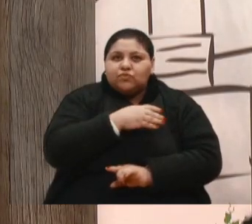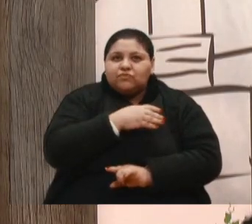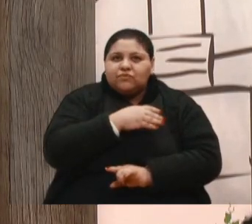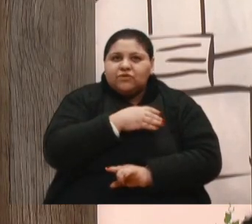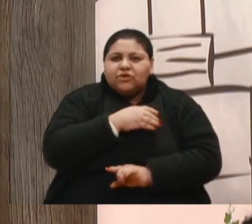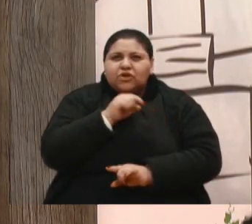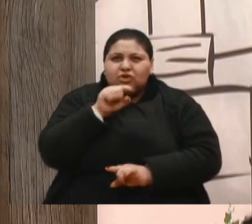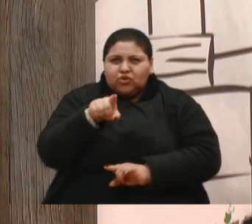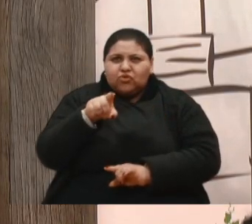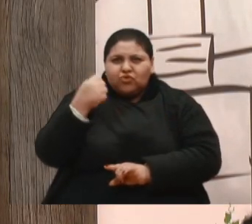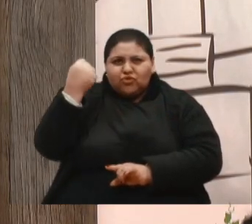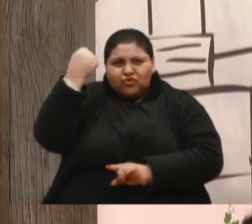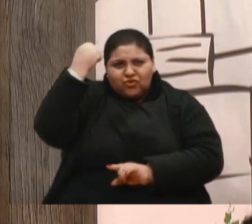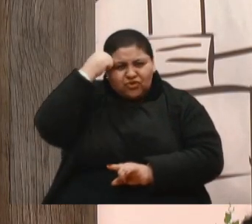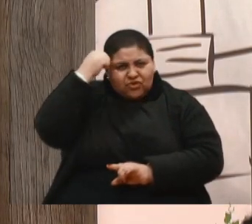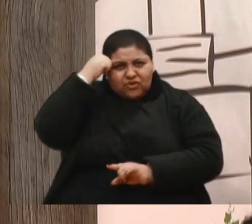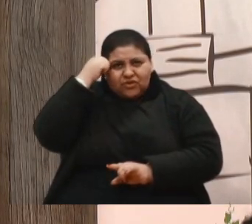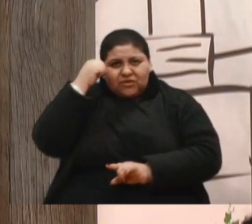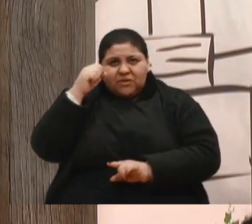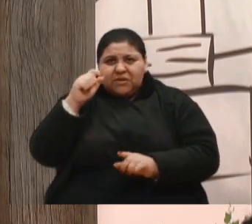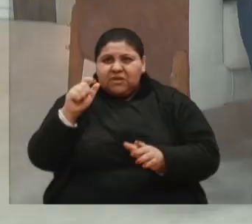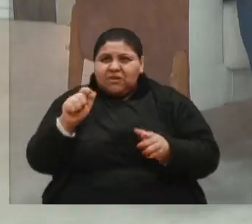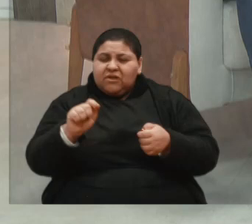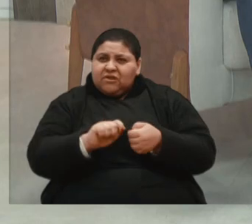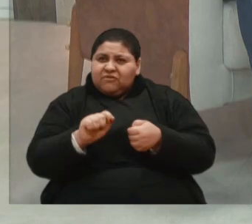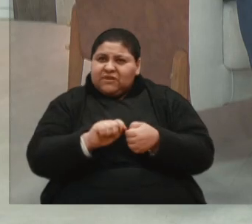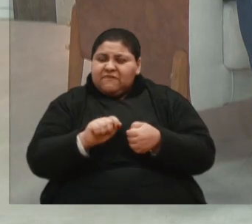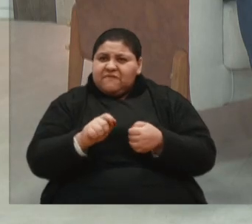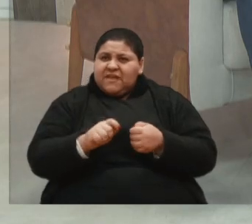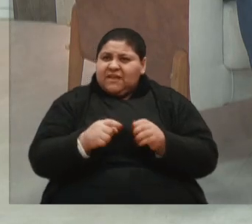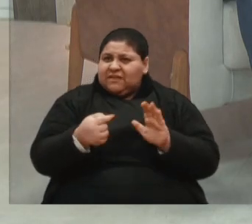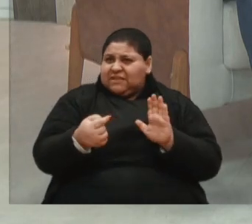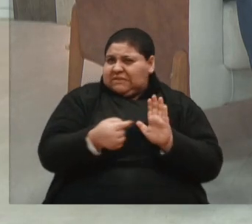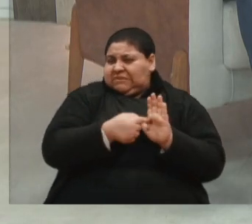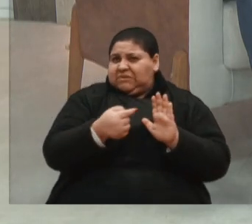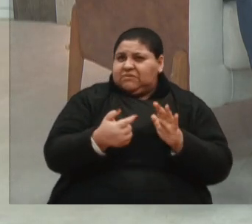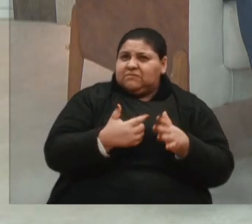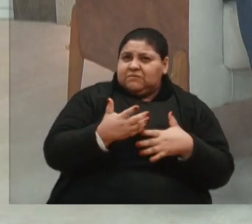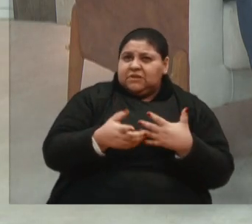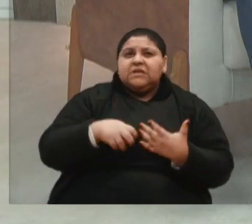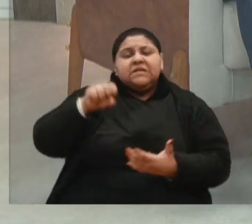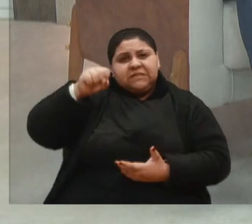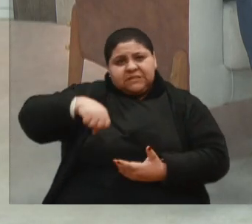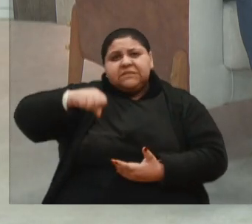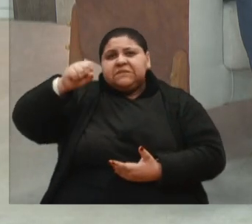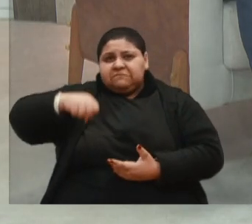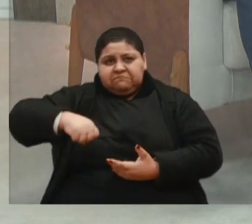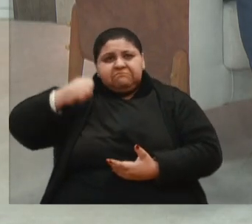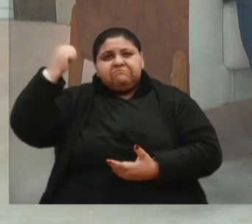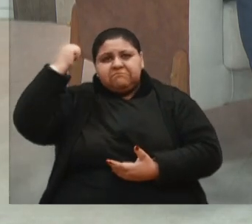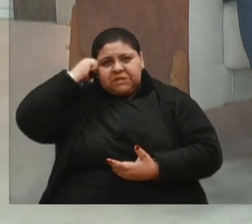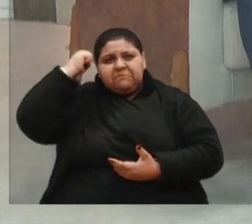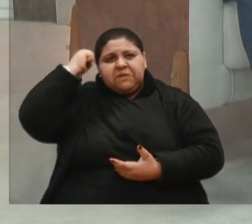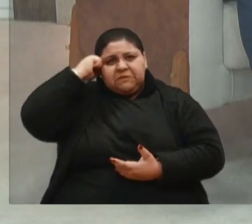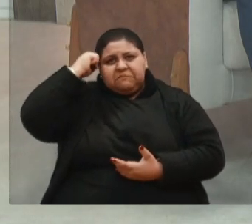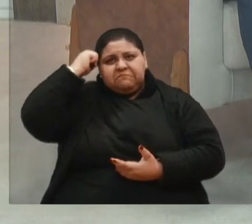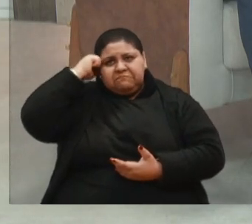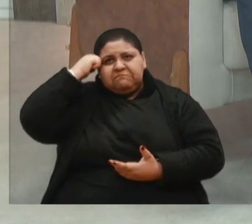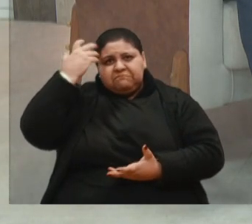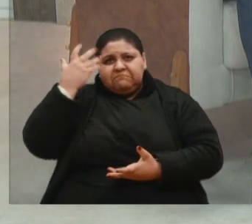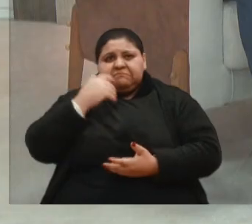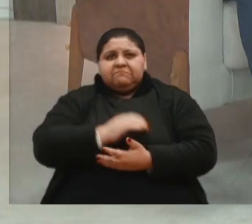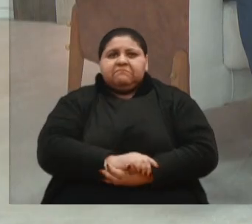né? Tu te arrependes de não ter feito esse tipo de denúncia, digamos assim? Sim, me